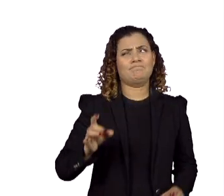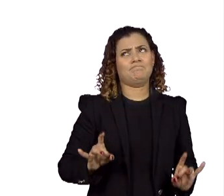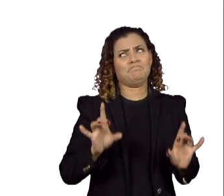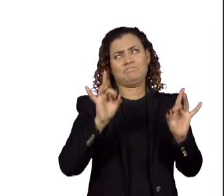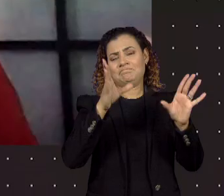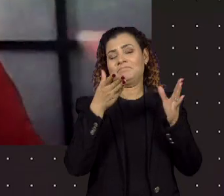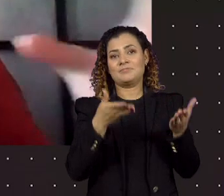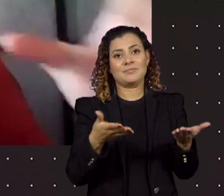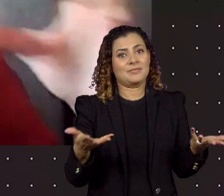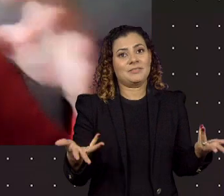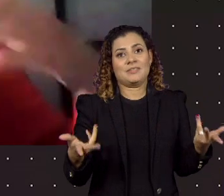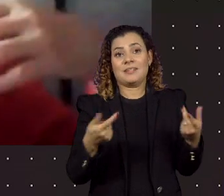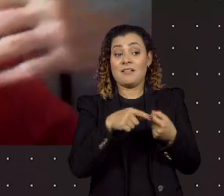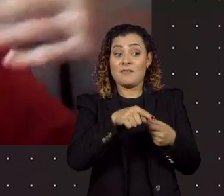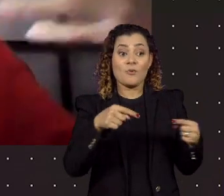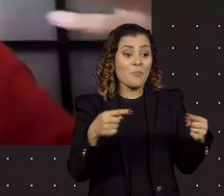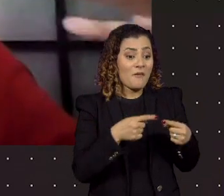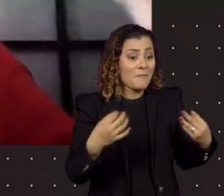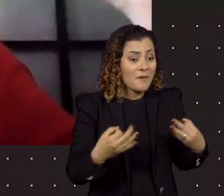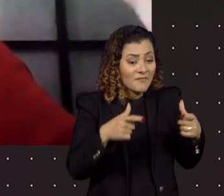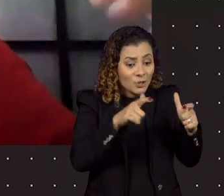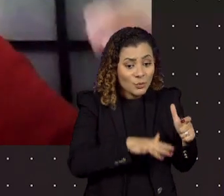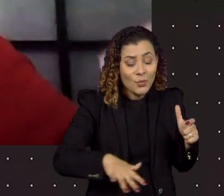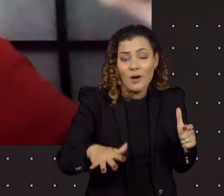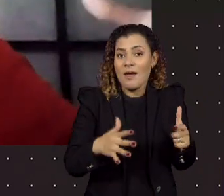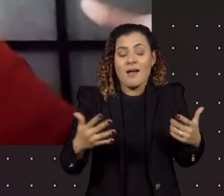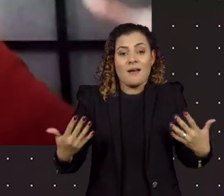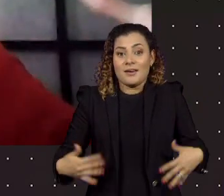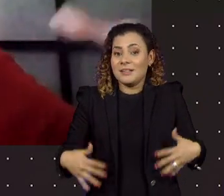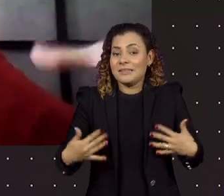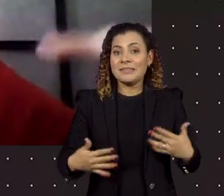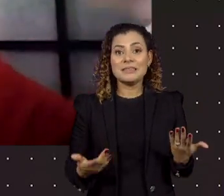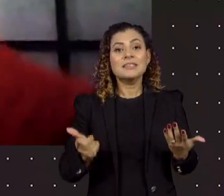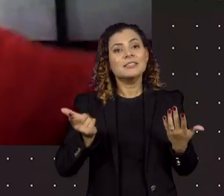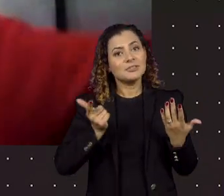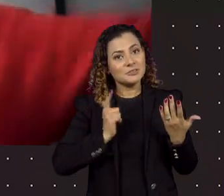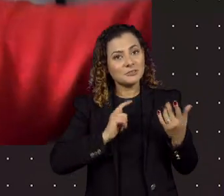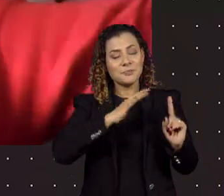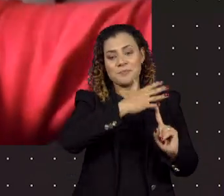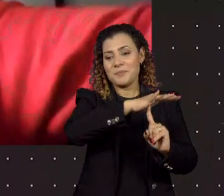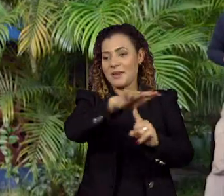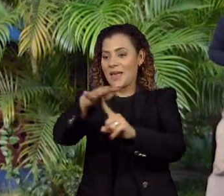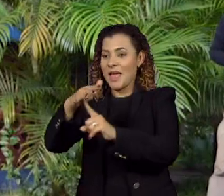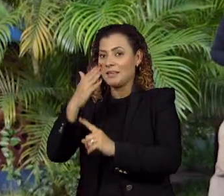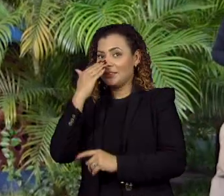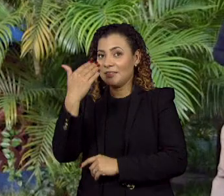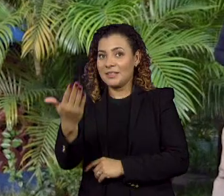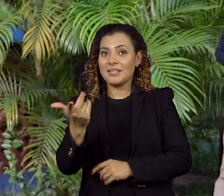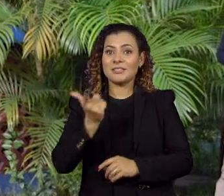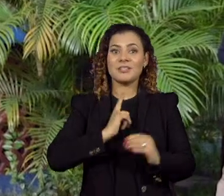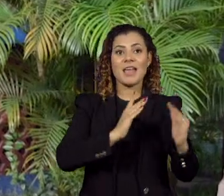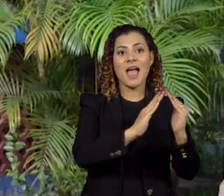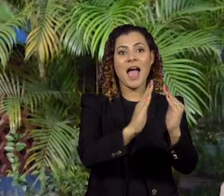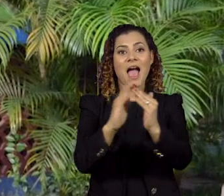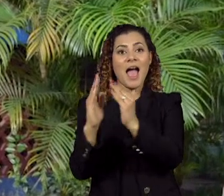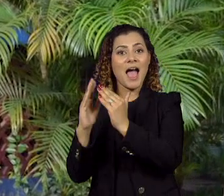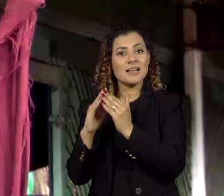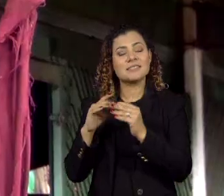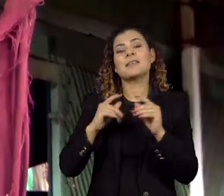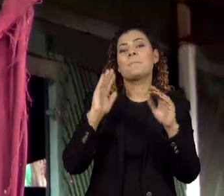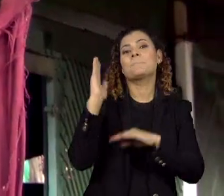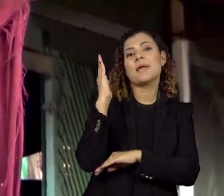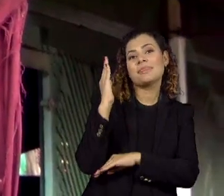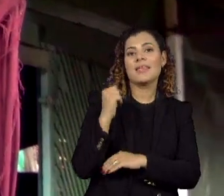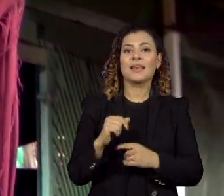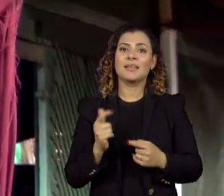um duende. Então, era um espaço com uma praça, com casinhas de